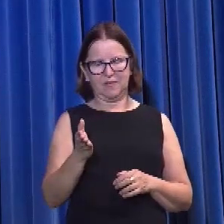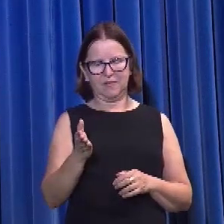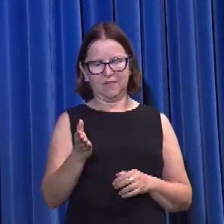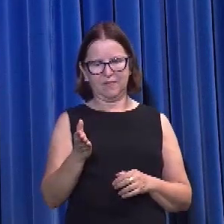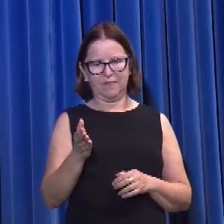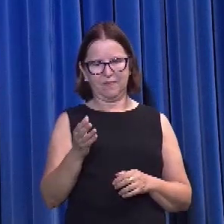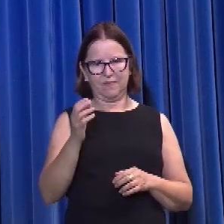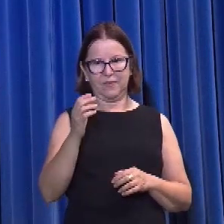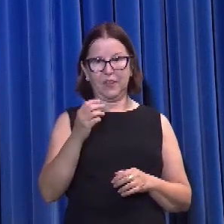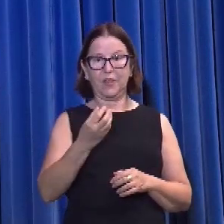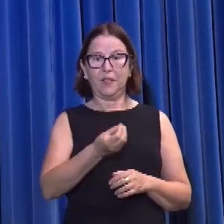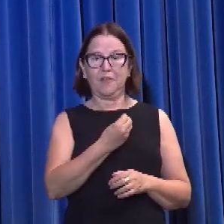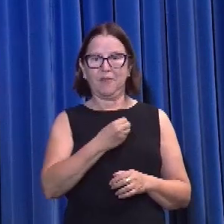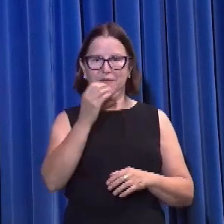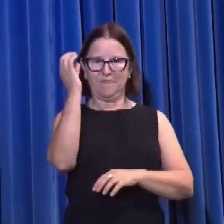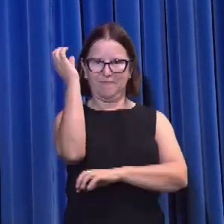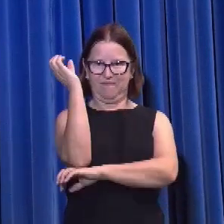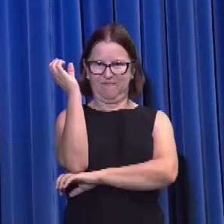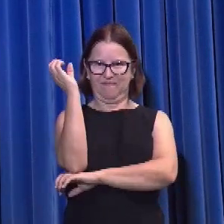vivo.